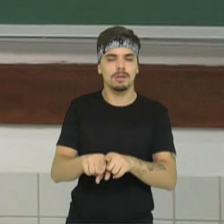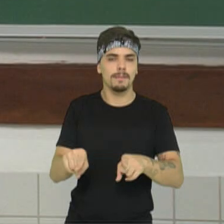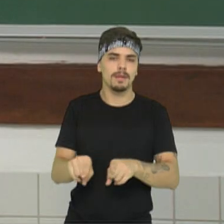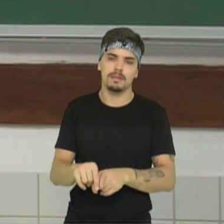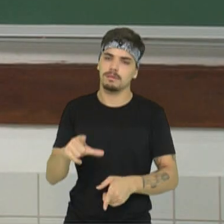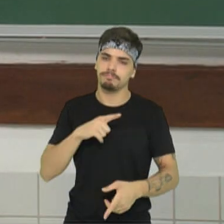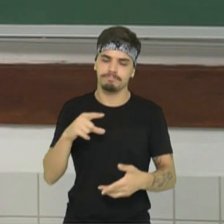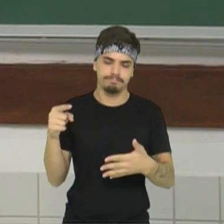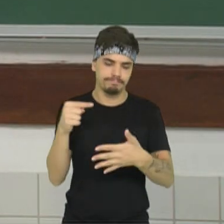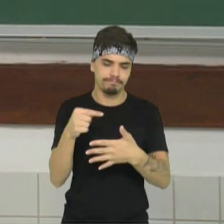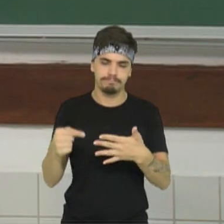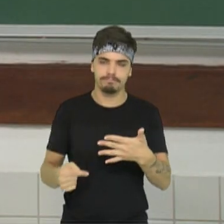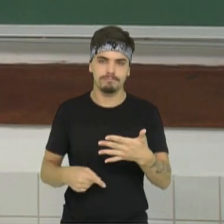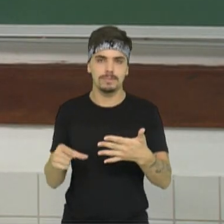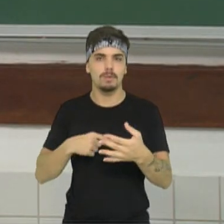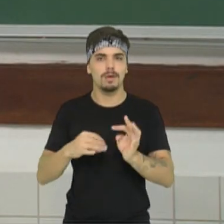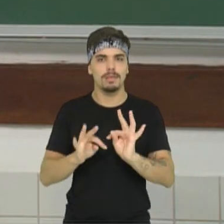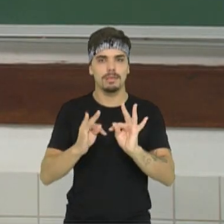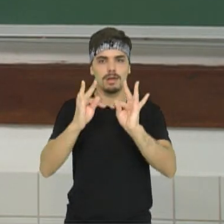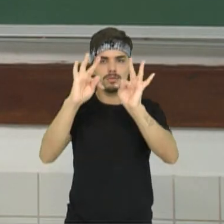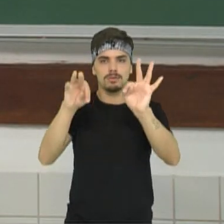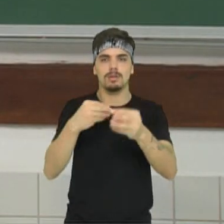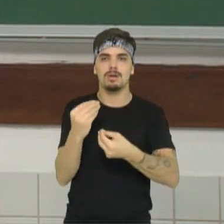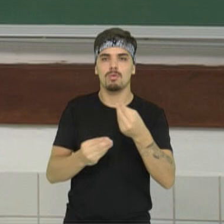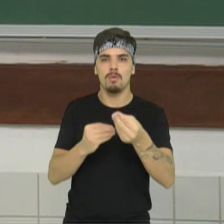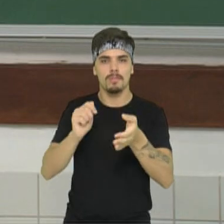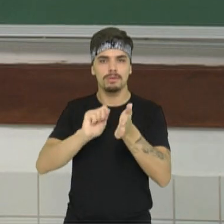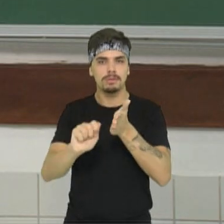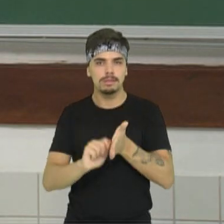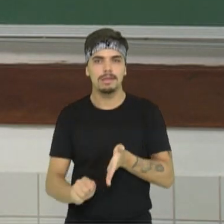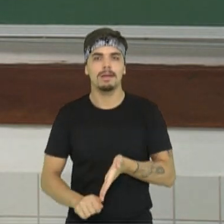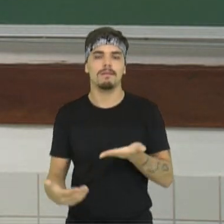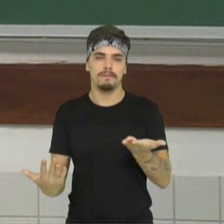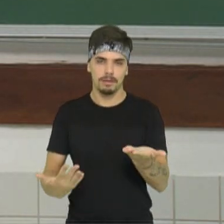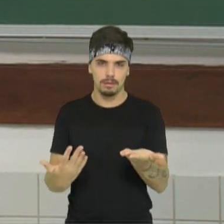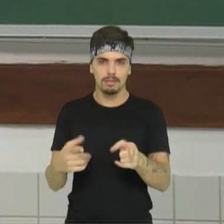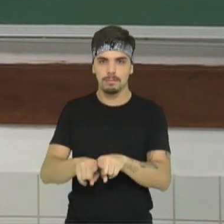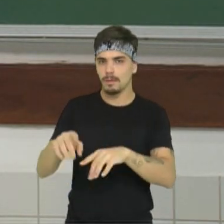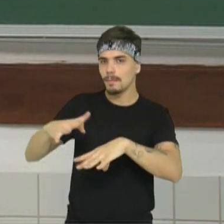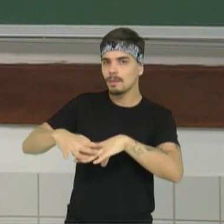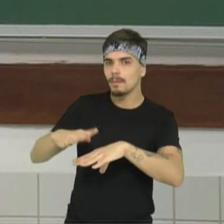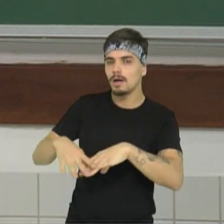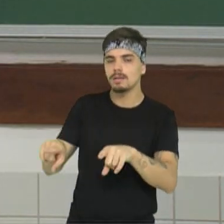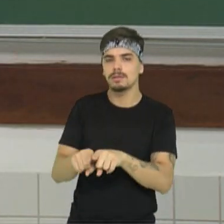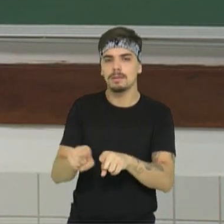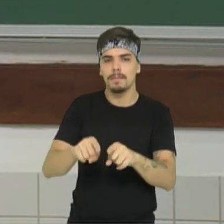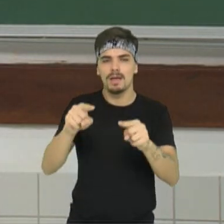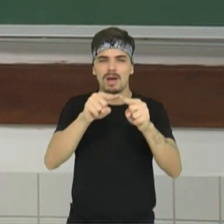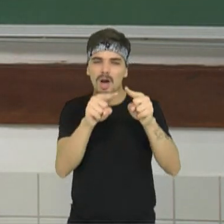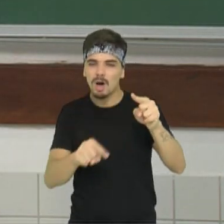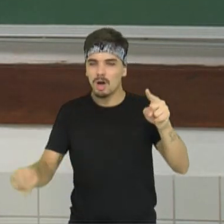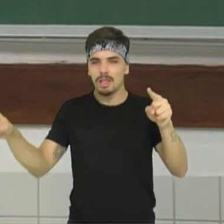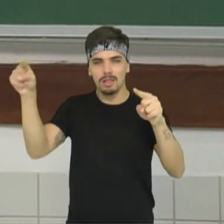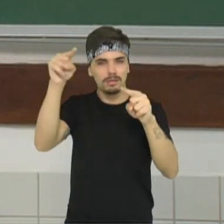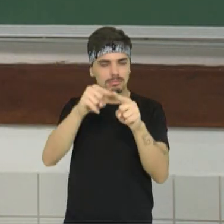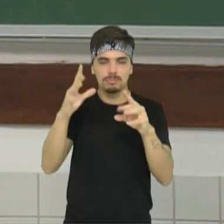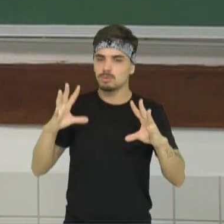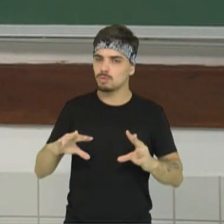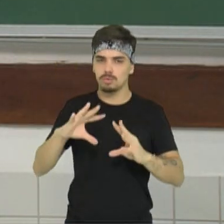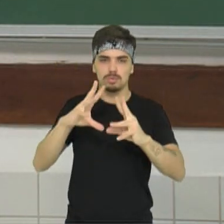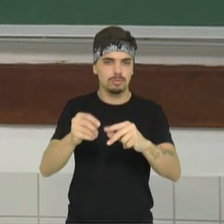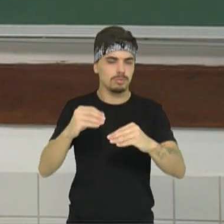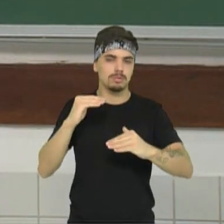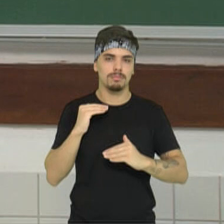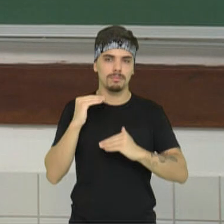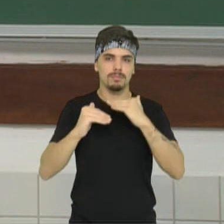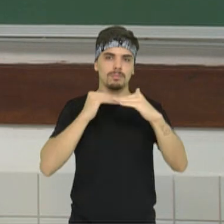as tecnologias, ideias, a escrita, a matemática, a roda, tudo isso se desenvolveu,